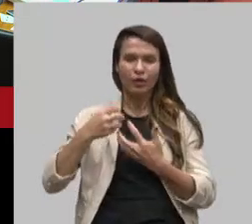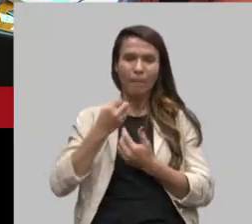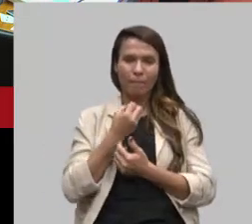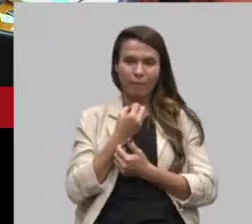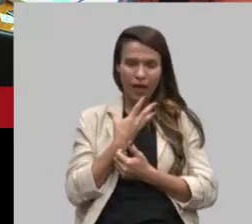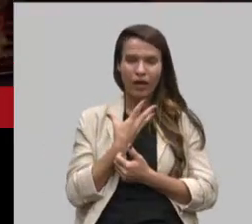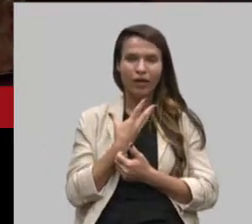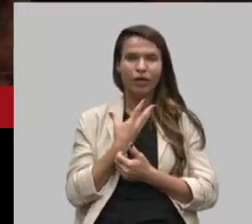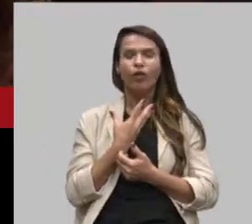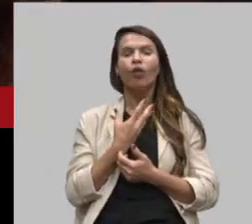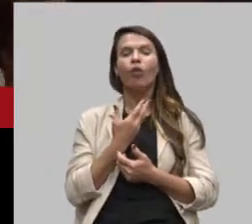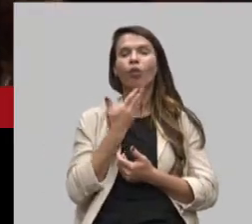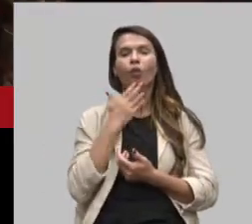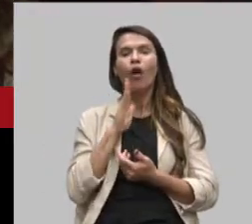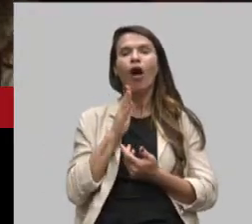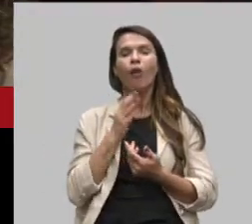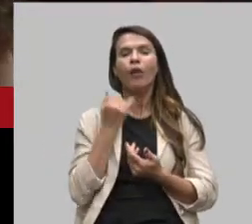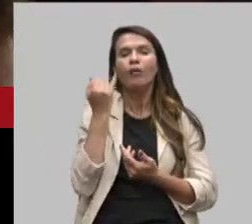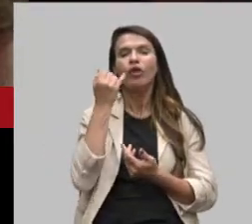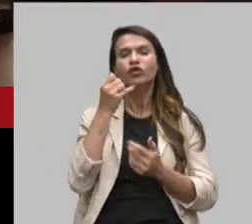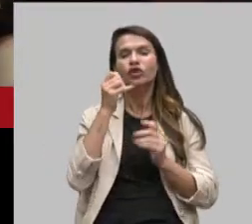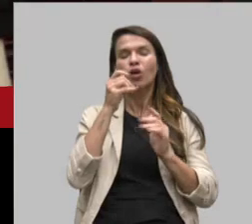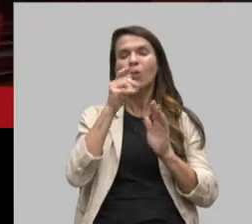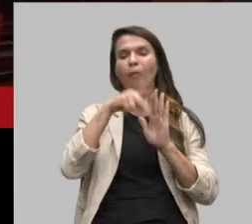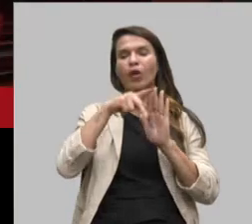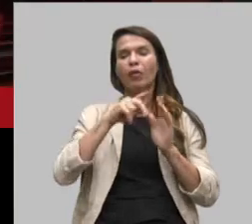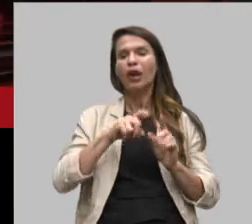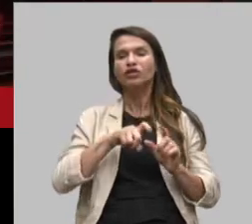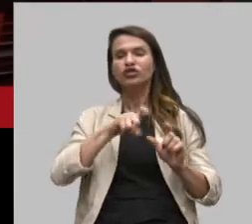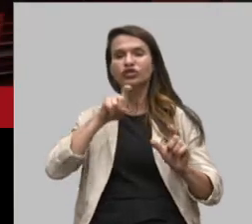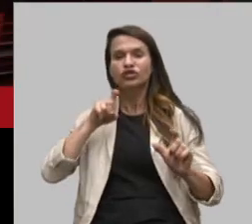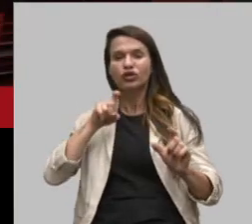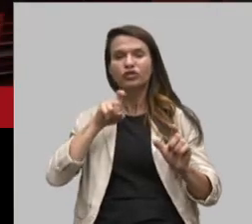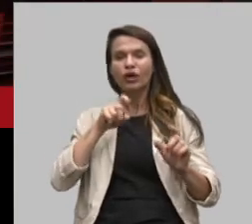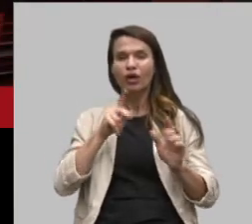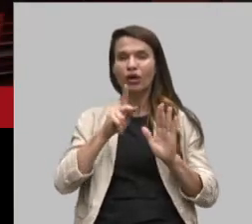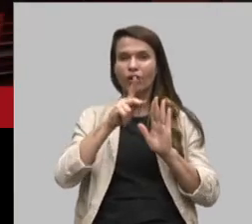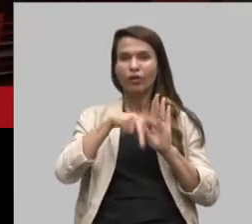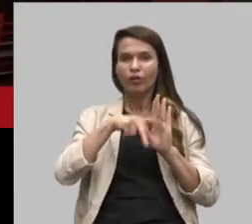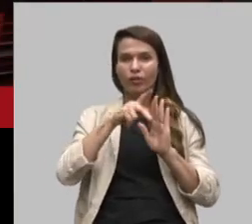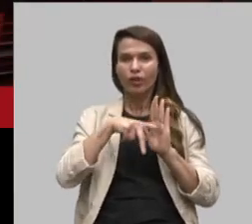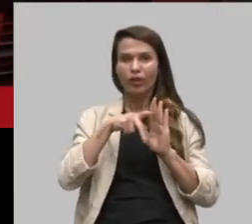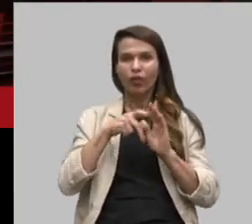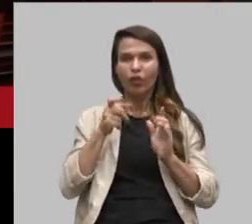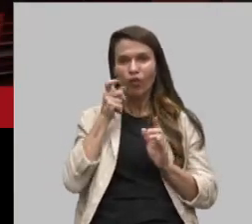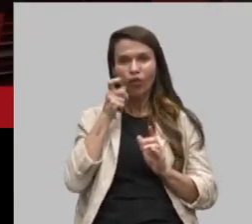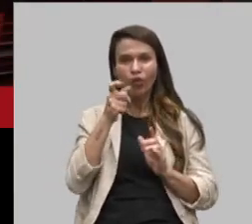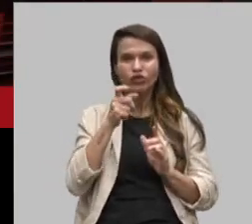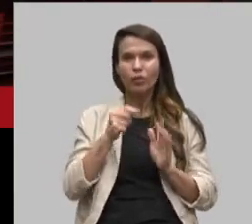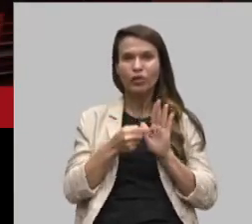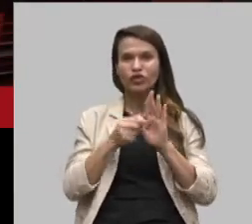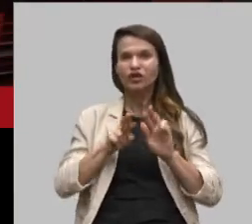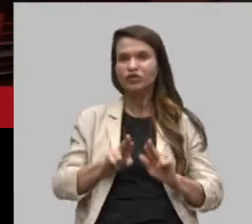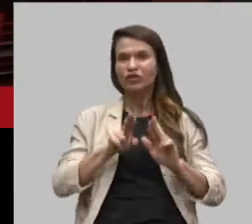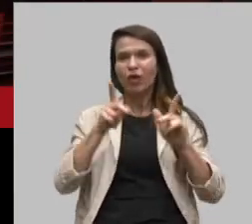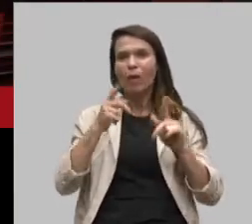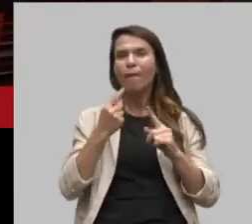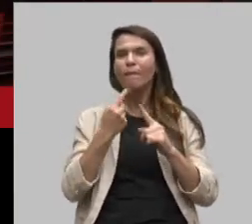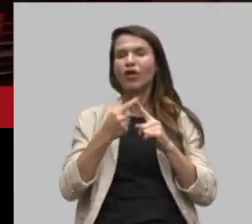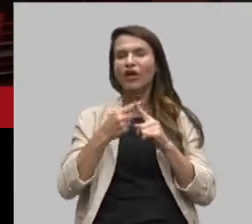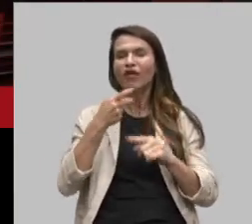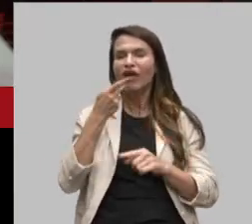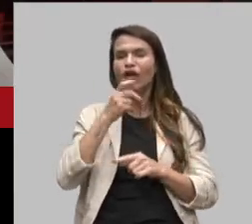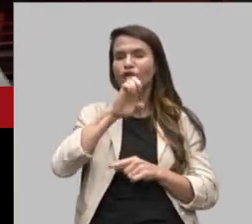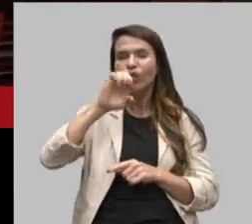necessidade de um programa dissociado a ele e ainda mais se o programa tem a intenção de ser diferente por que que citou EJA